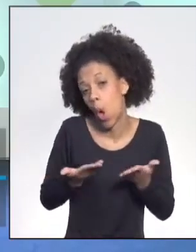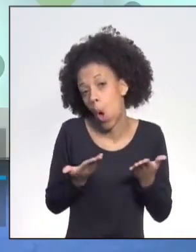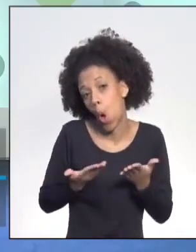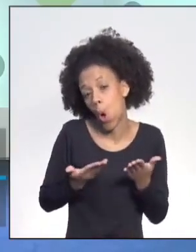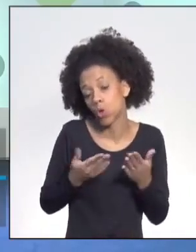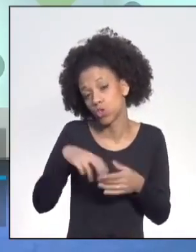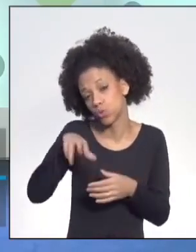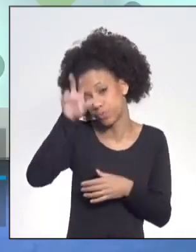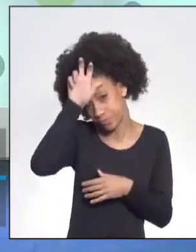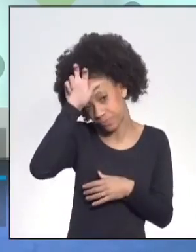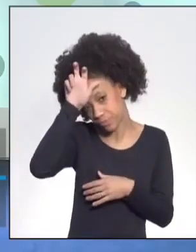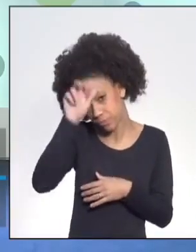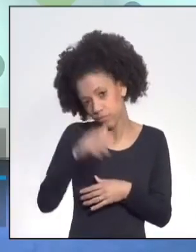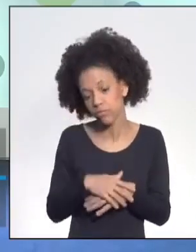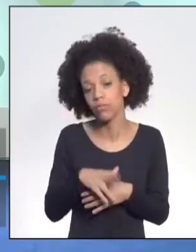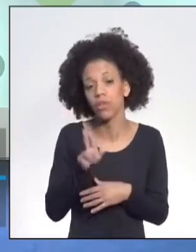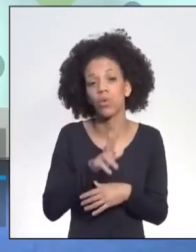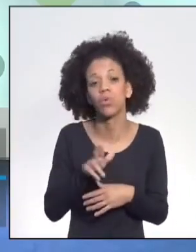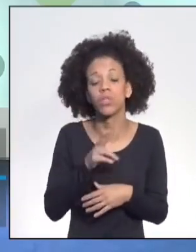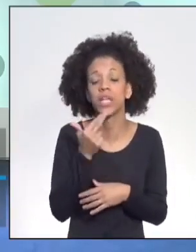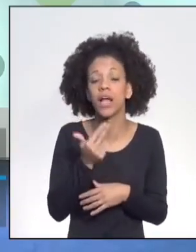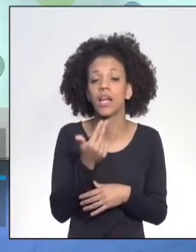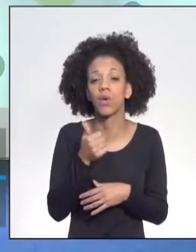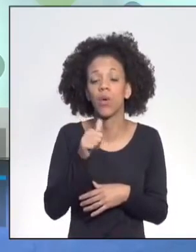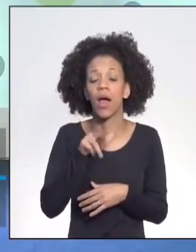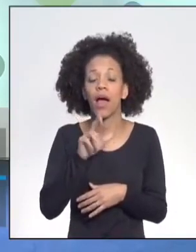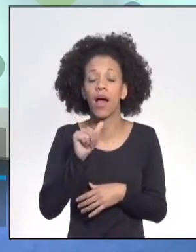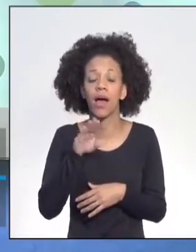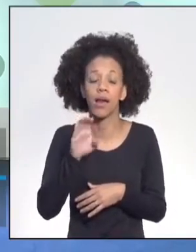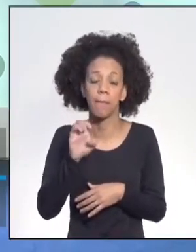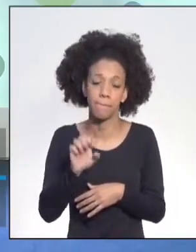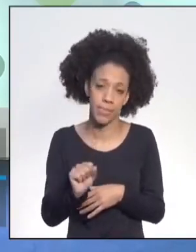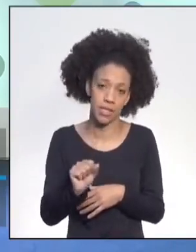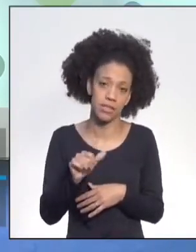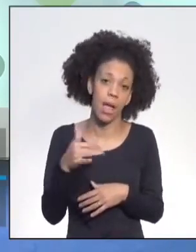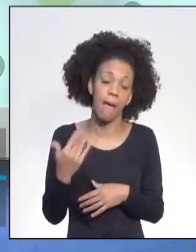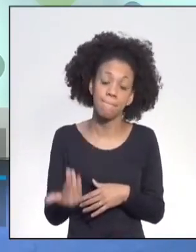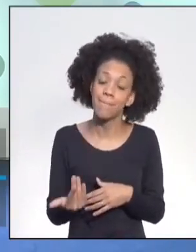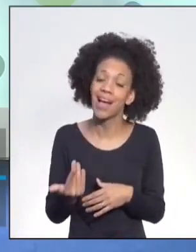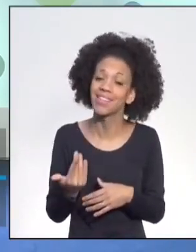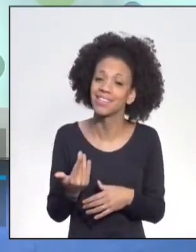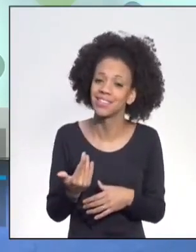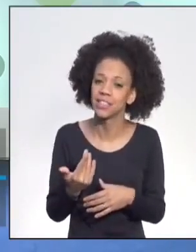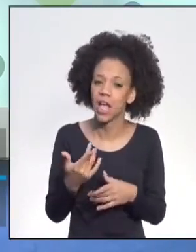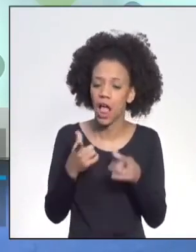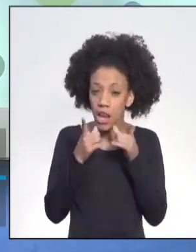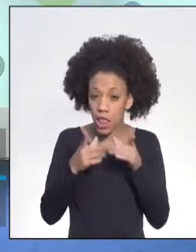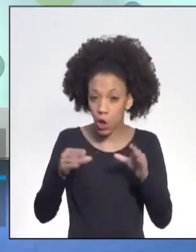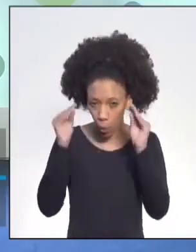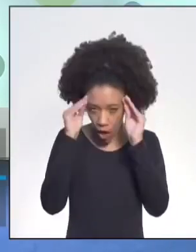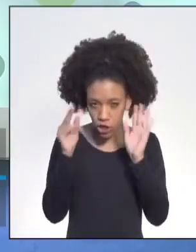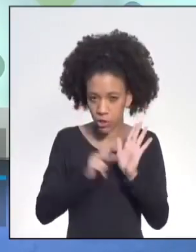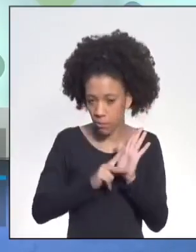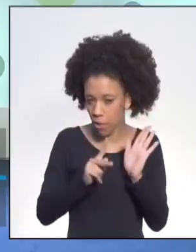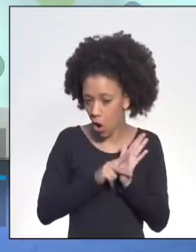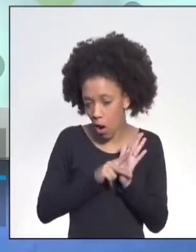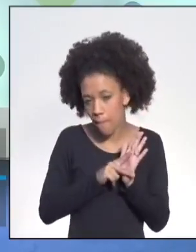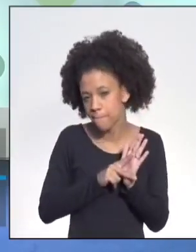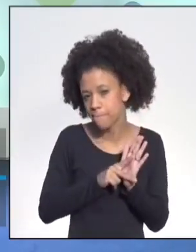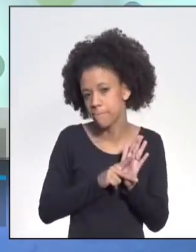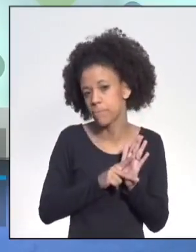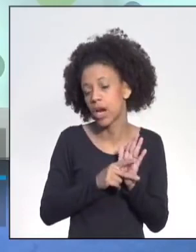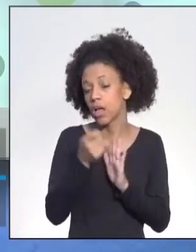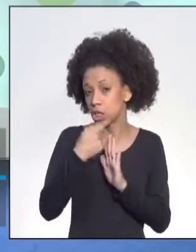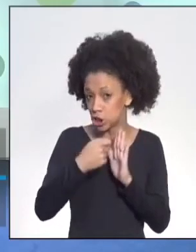Egito, eles usam a língua árabe. Mas essa forma antiga, toda simbólica, é um registro